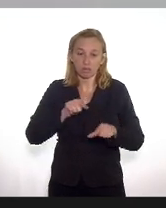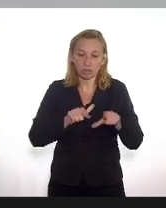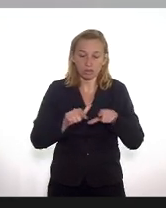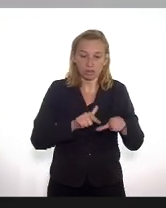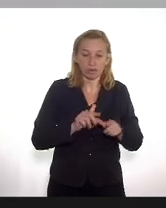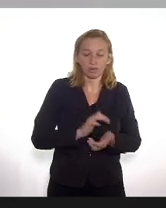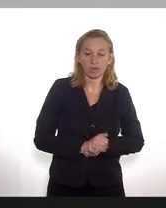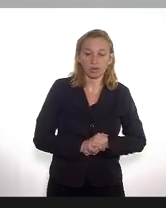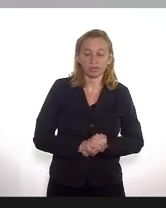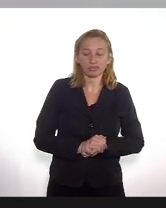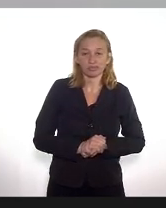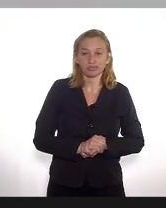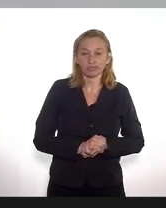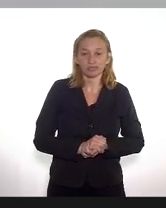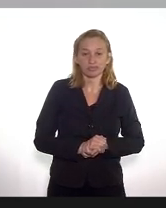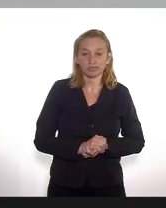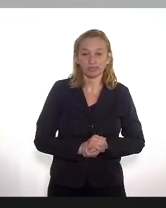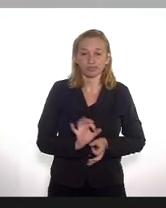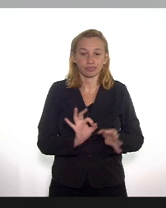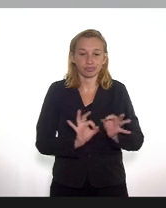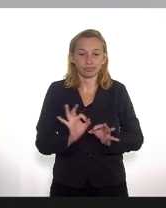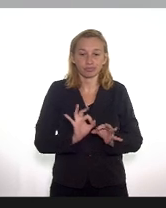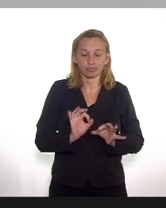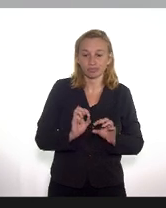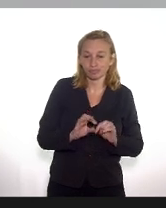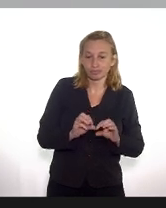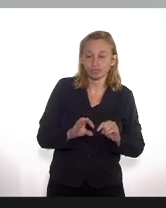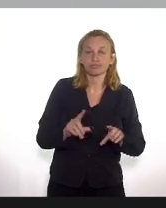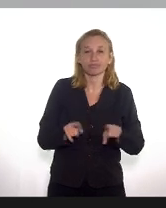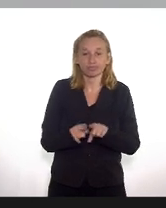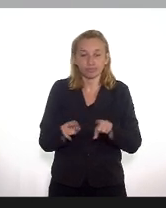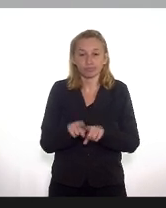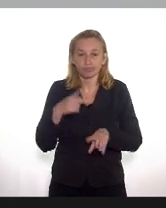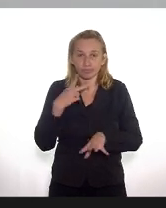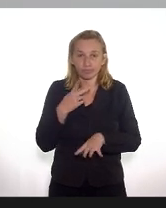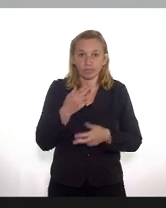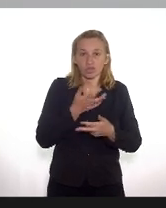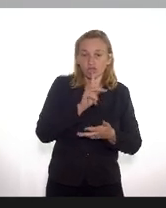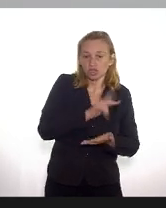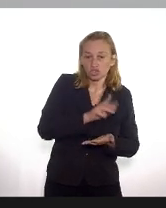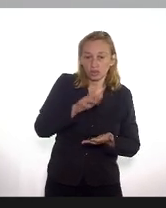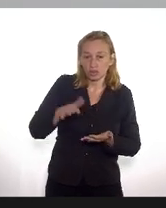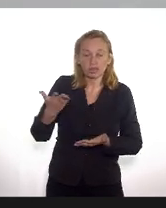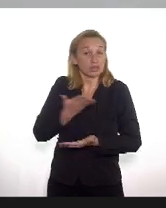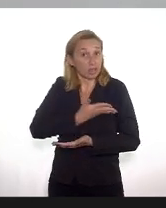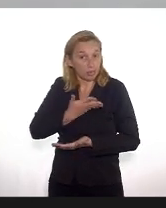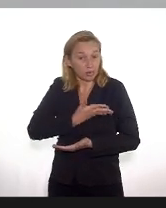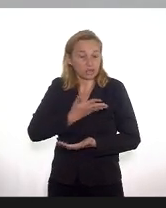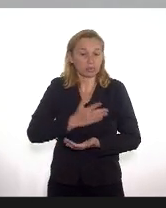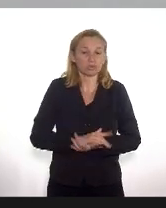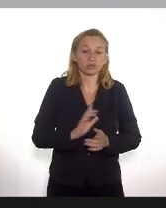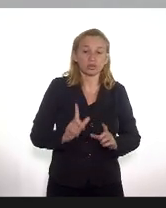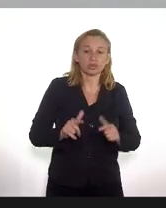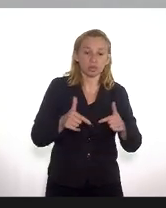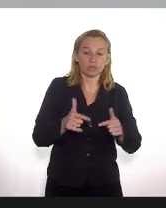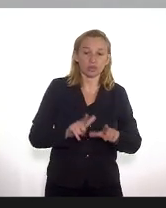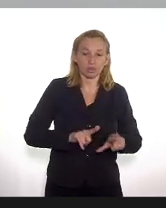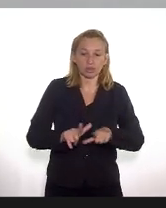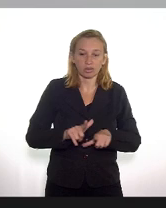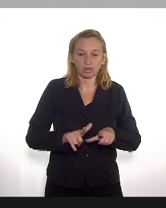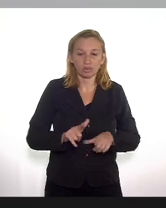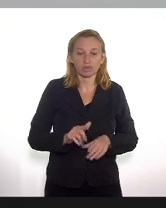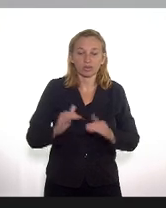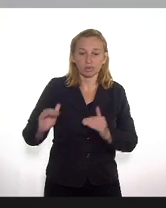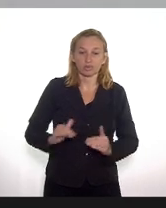se fosse uma uberização, né, da educação. E vale ressaltar que diversos desses companheiros e companheiras que atuam nas tutorias do